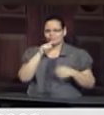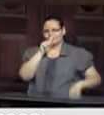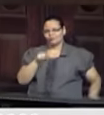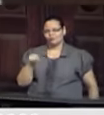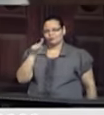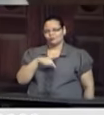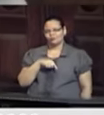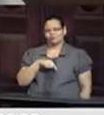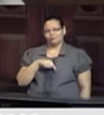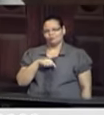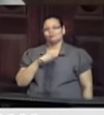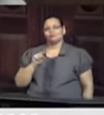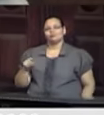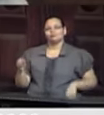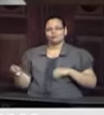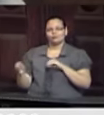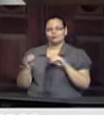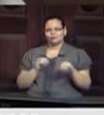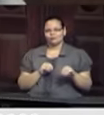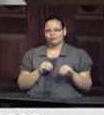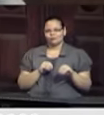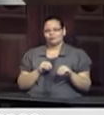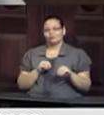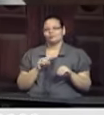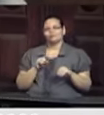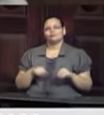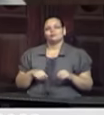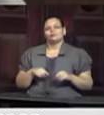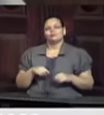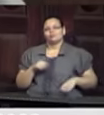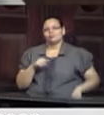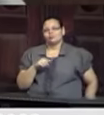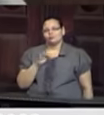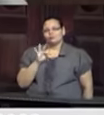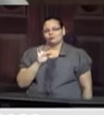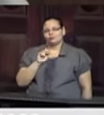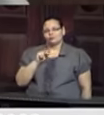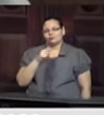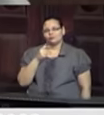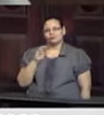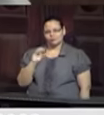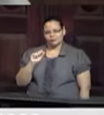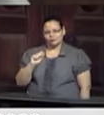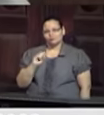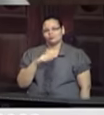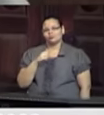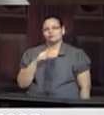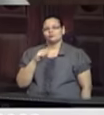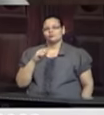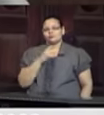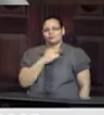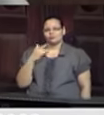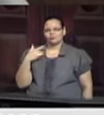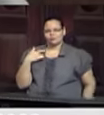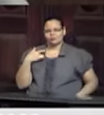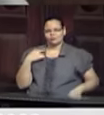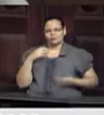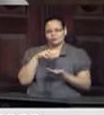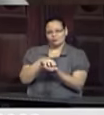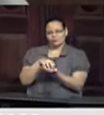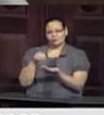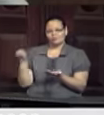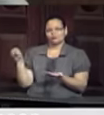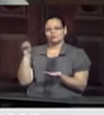e transferidos para a Fundação Estadual de Saúde, até que pudesse